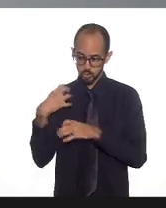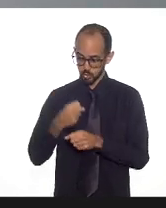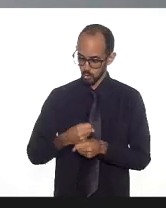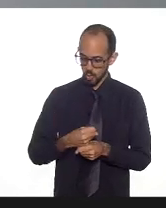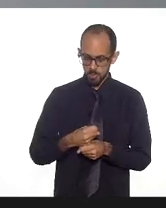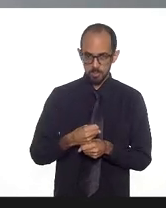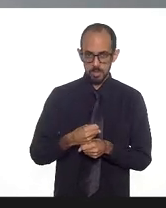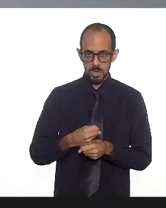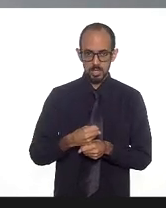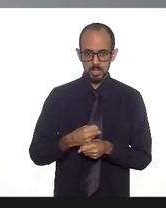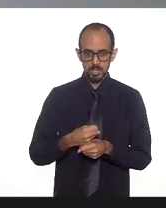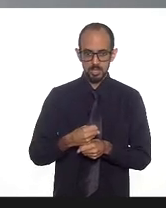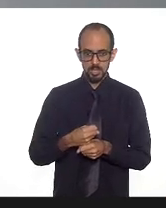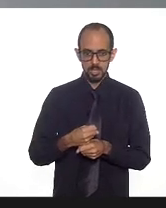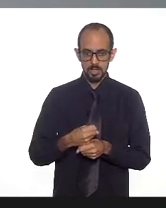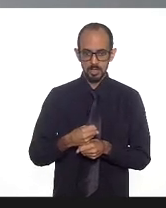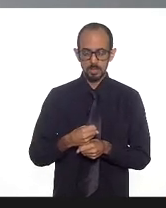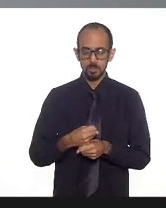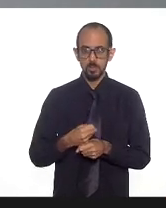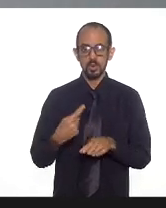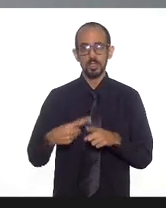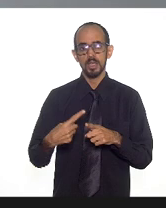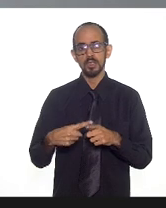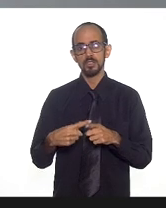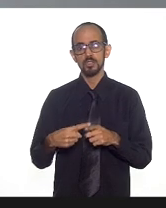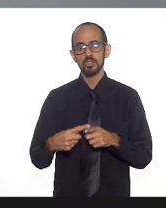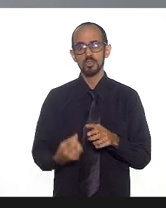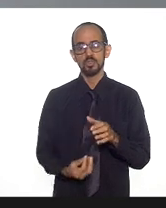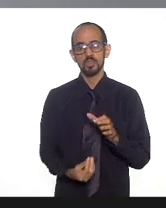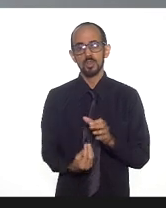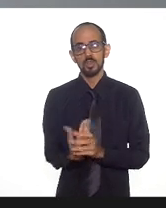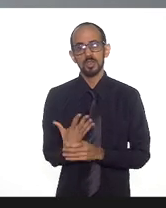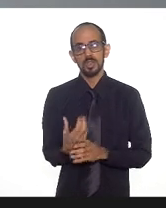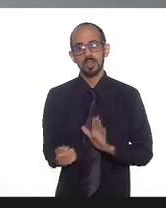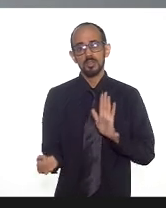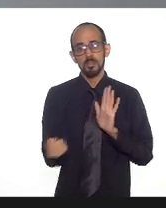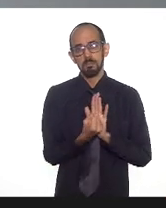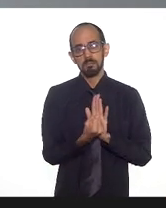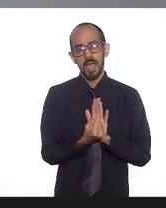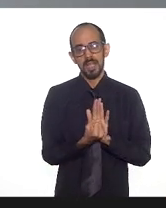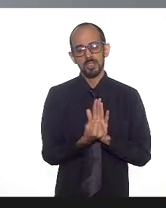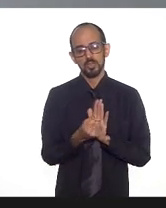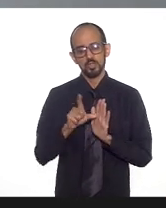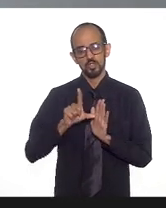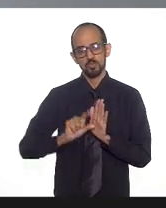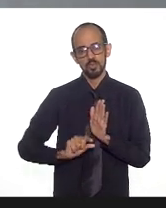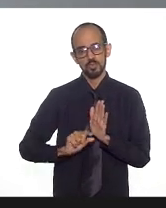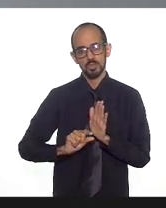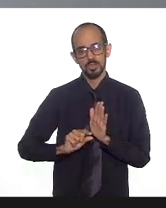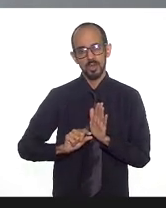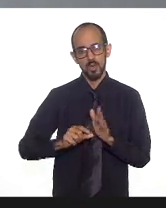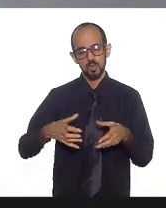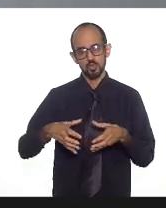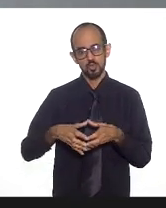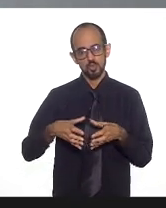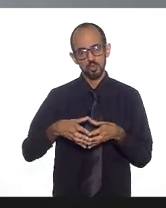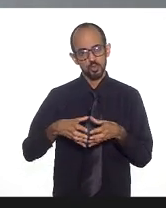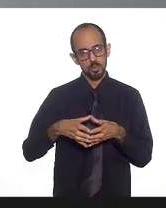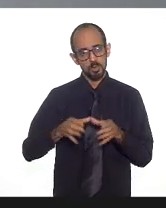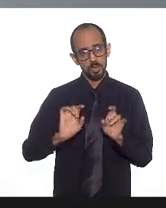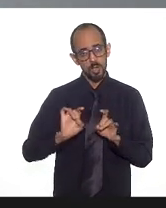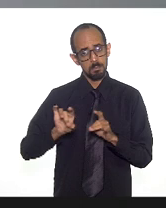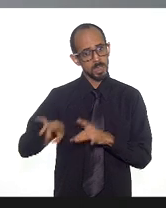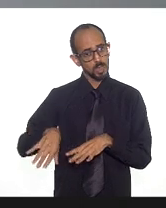quantos alunos eu tenho, e isso vai impactar em redução de SEJA, fechamento de turmas e o abandono desses alunos.